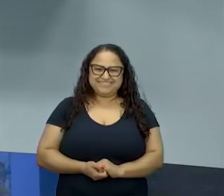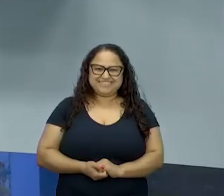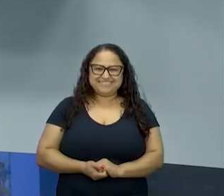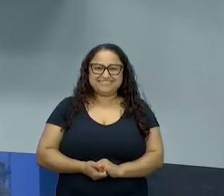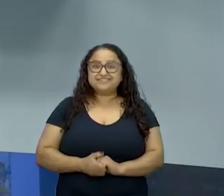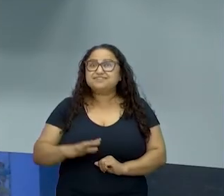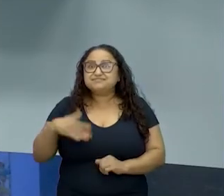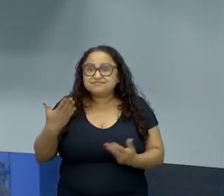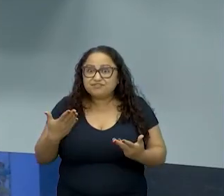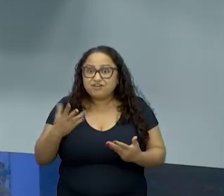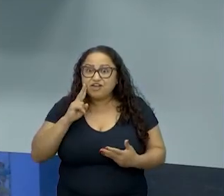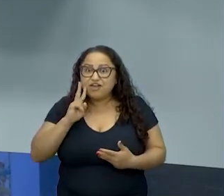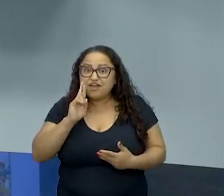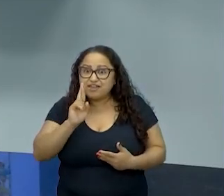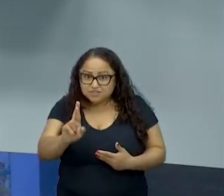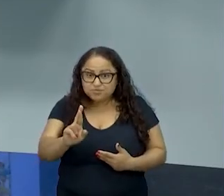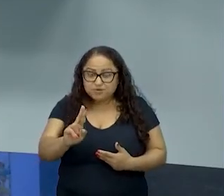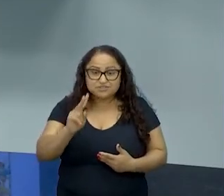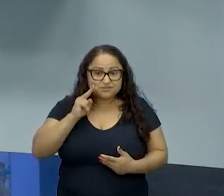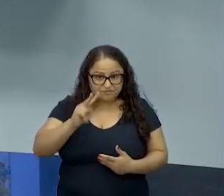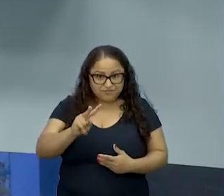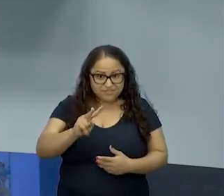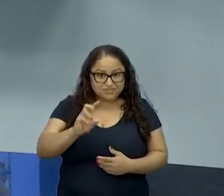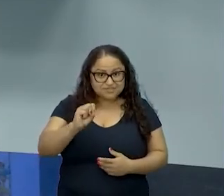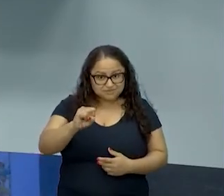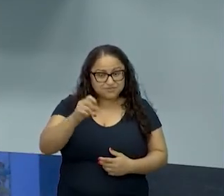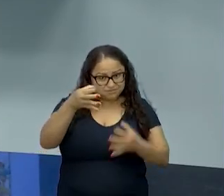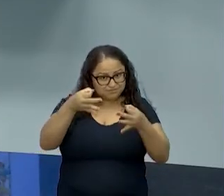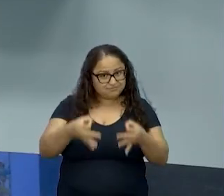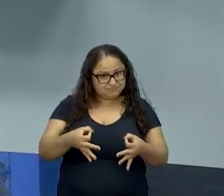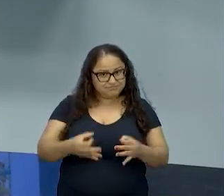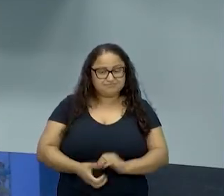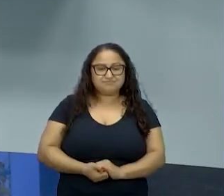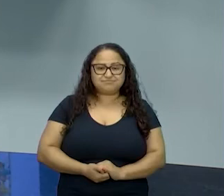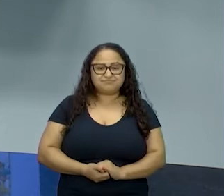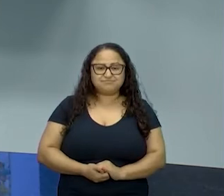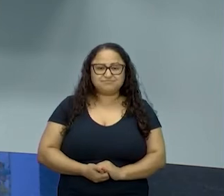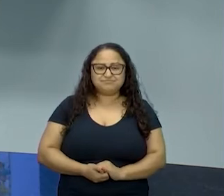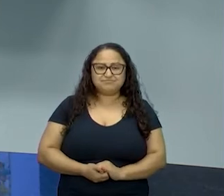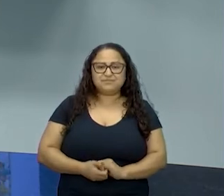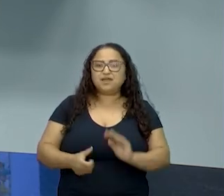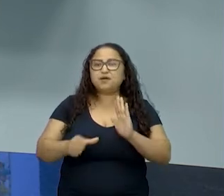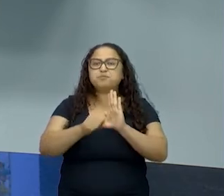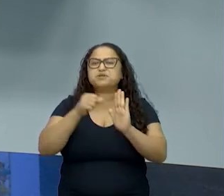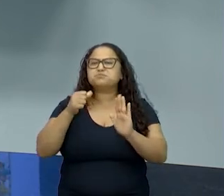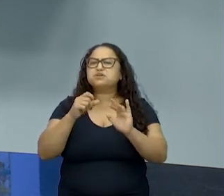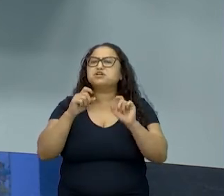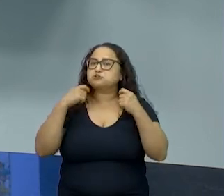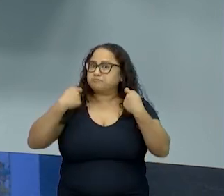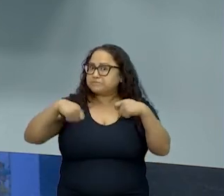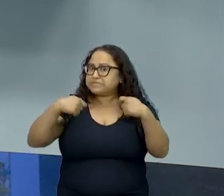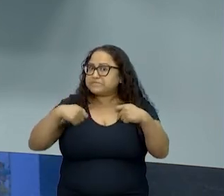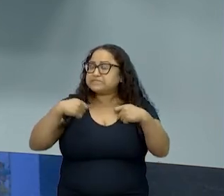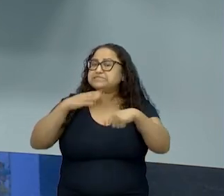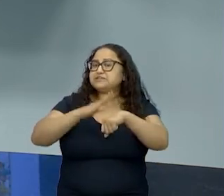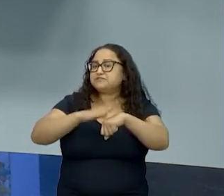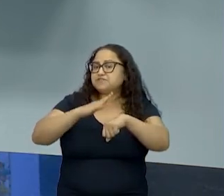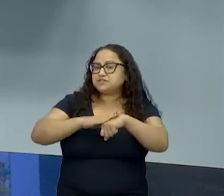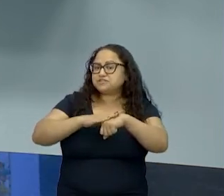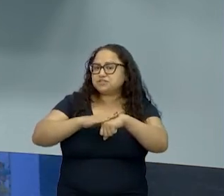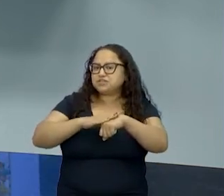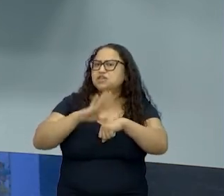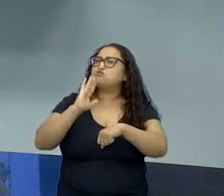E aí, vamos conferir a resposta para ver se você acertou? Então, olha só, a primeira coisa que você tem que fazer, e que eu